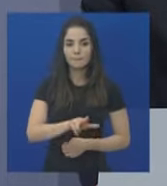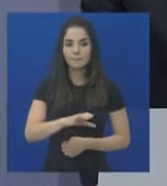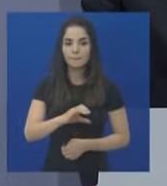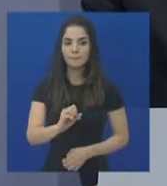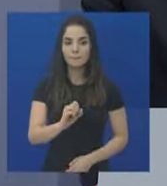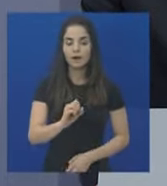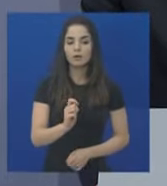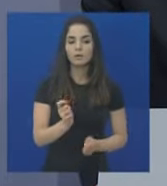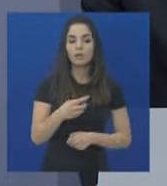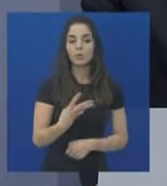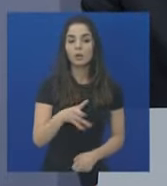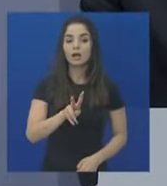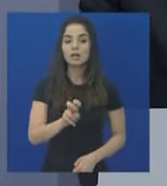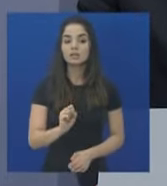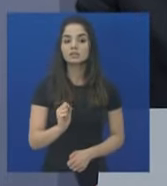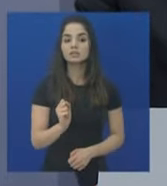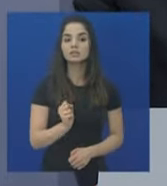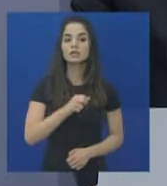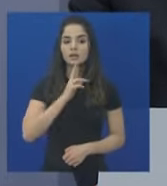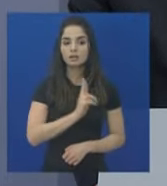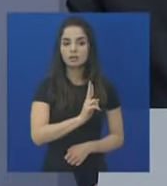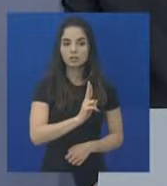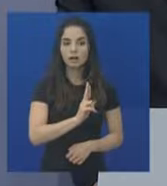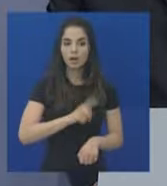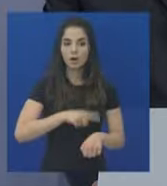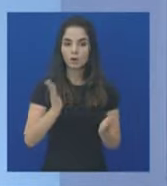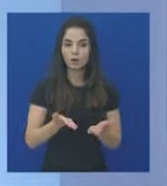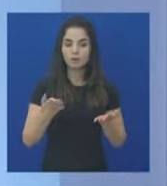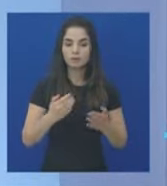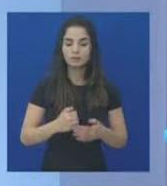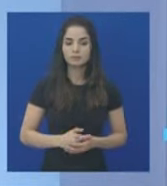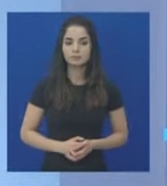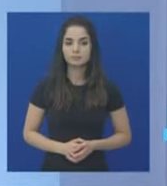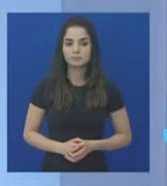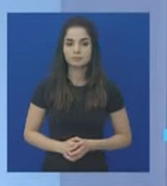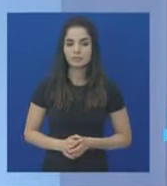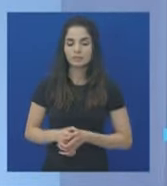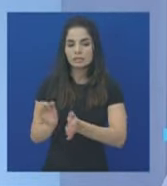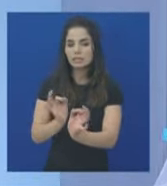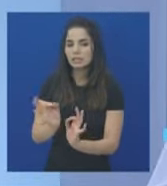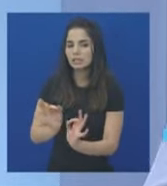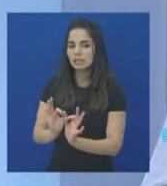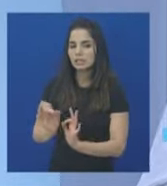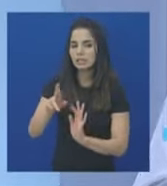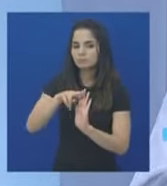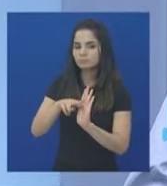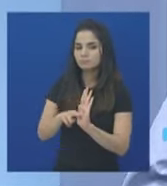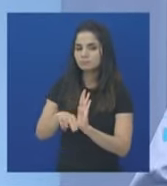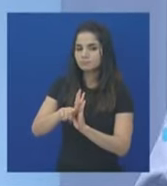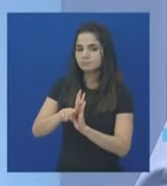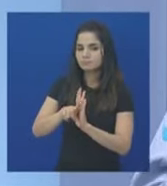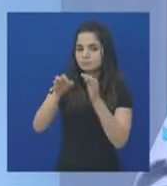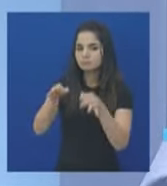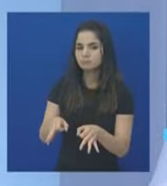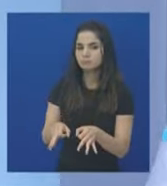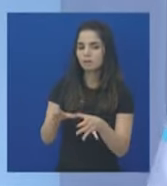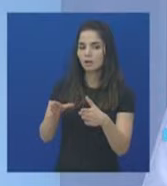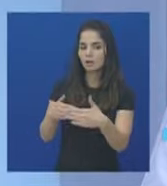45 segundos para a réplica a partir de agora. A regularização fundiária é um tema